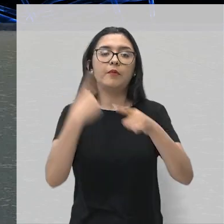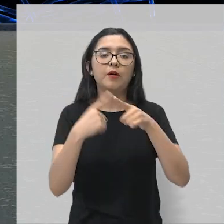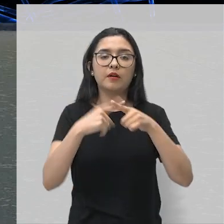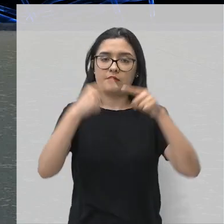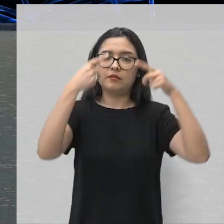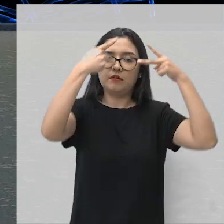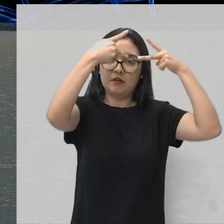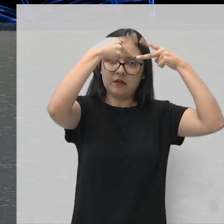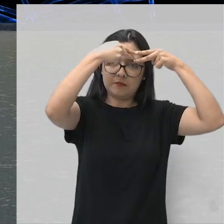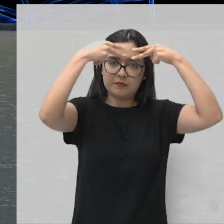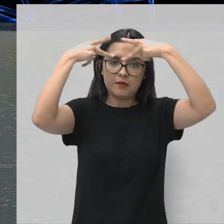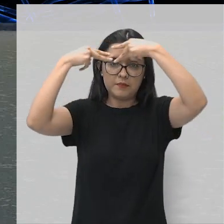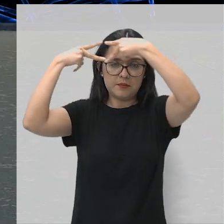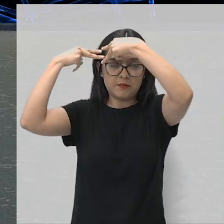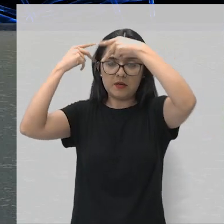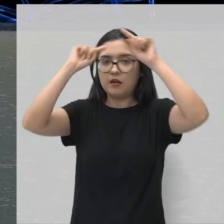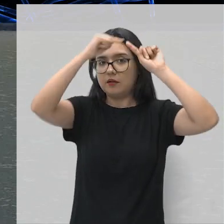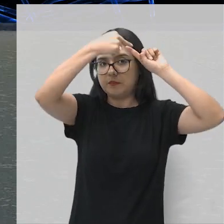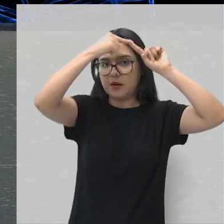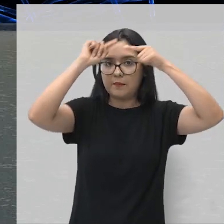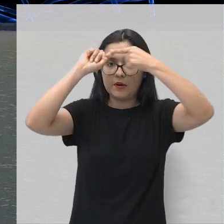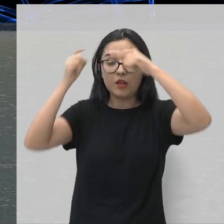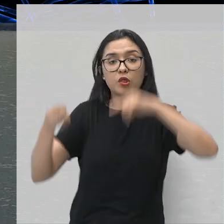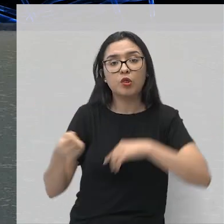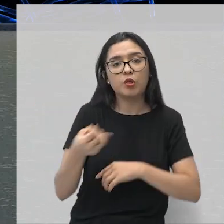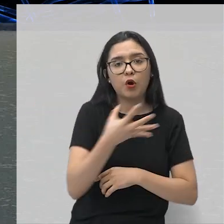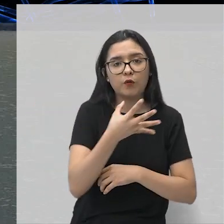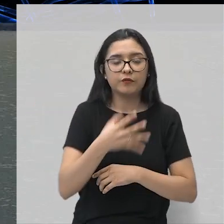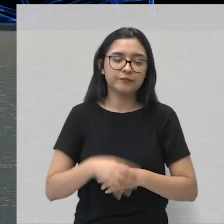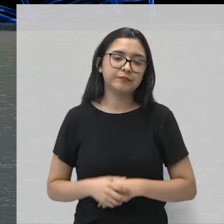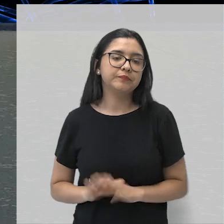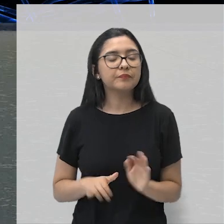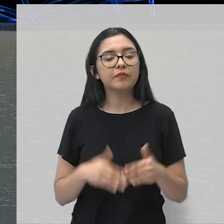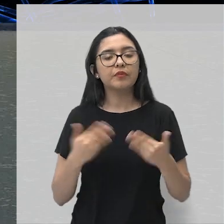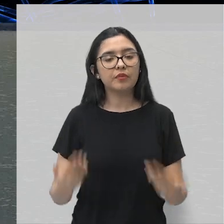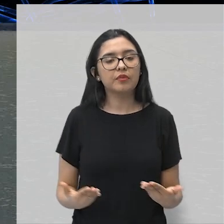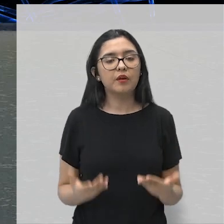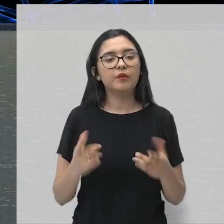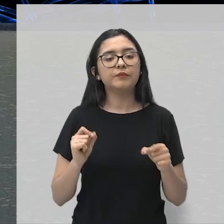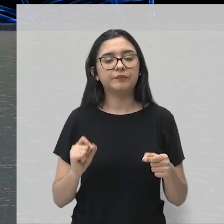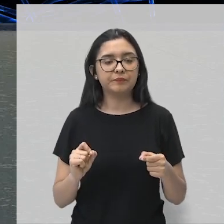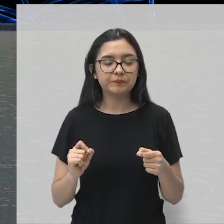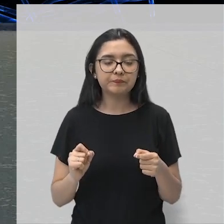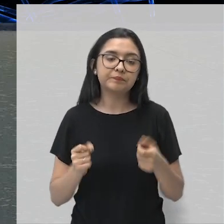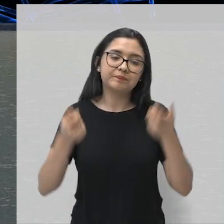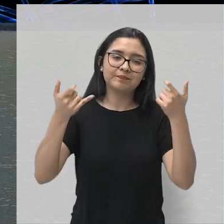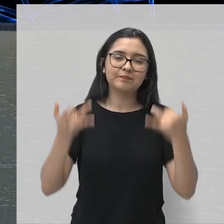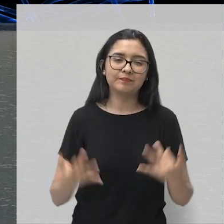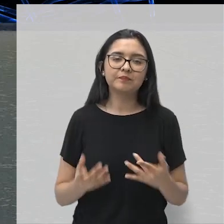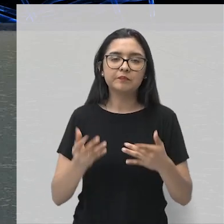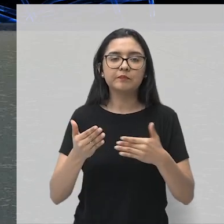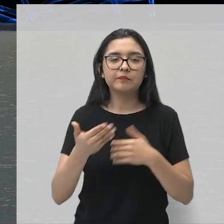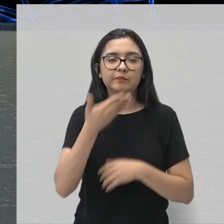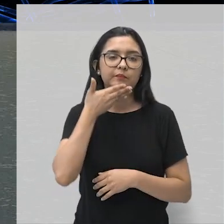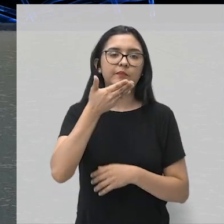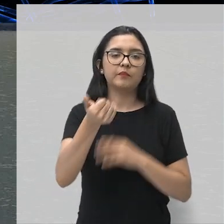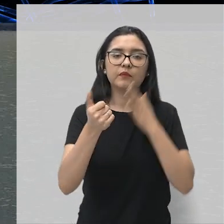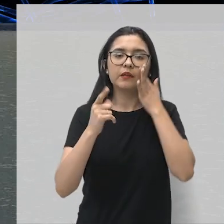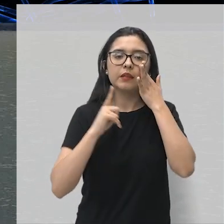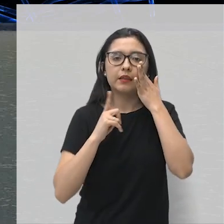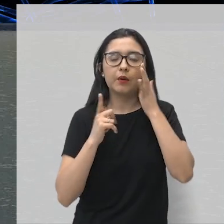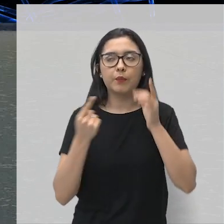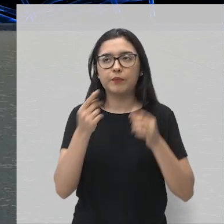formem novas conexões e fortaleçam as existentes. Em outras palavras, quando nós temos